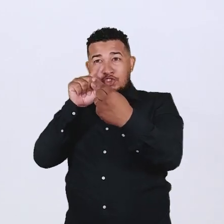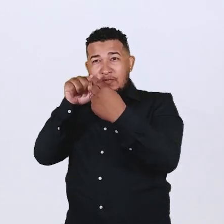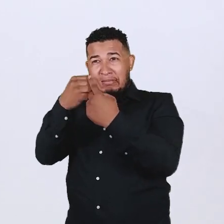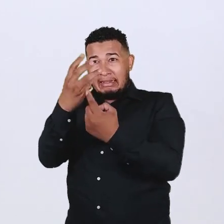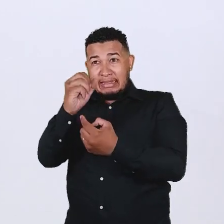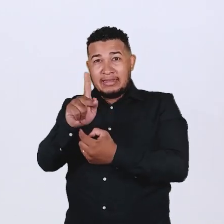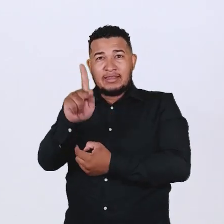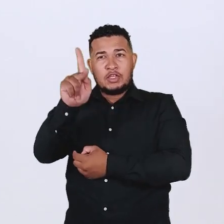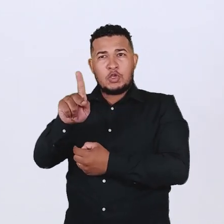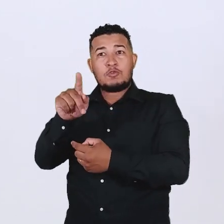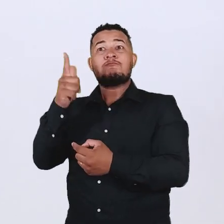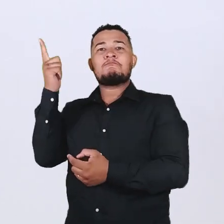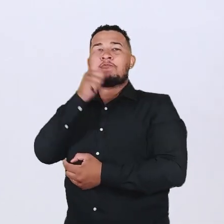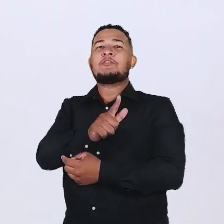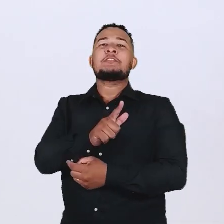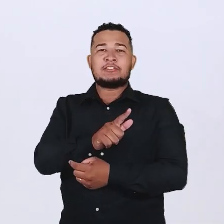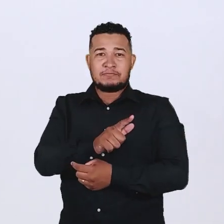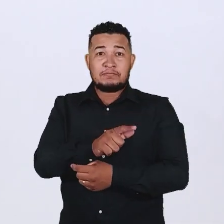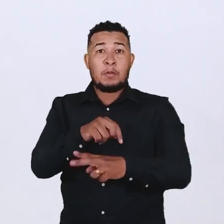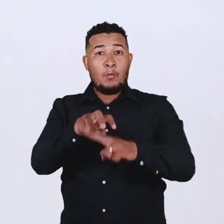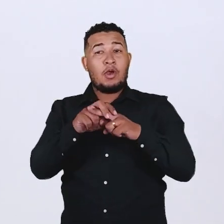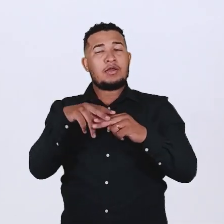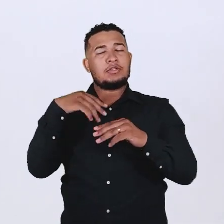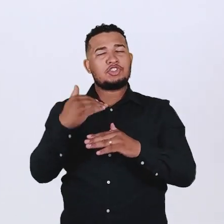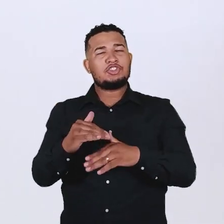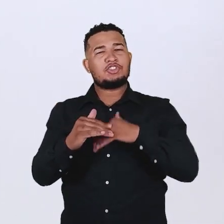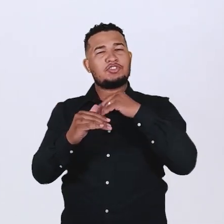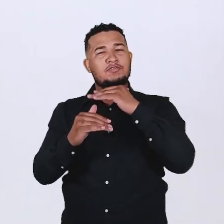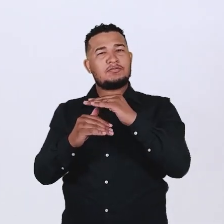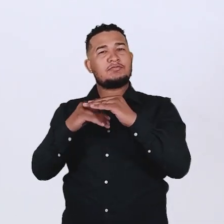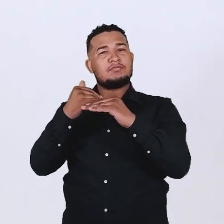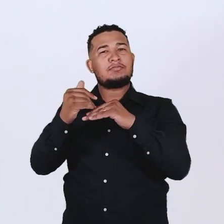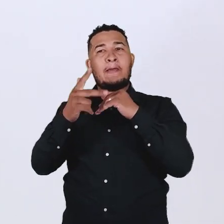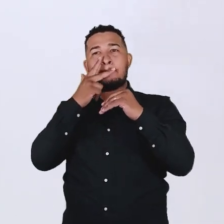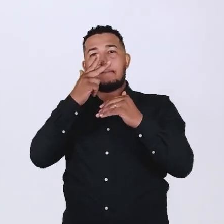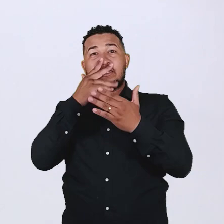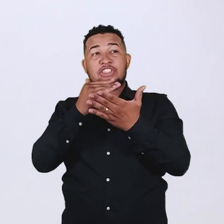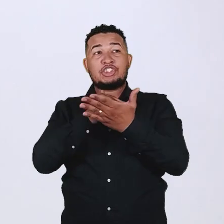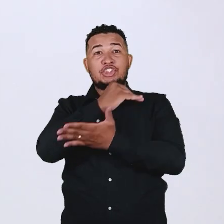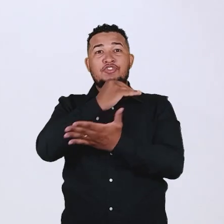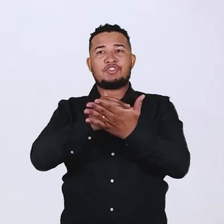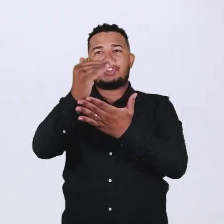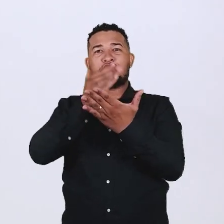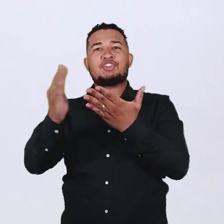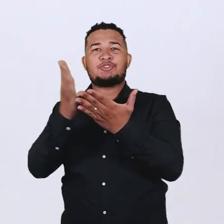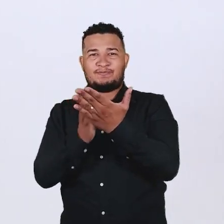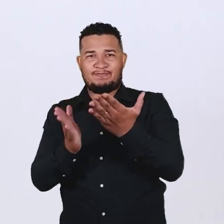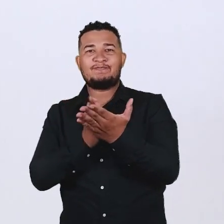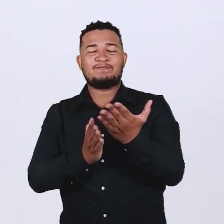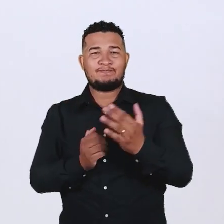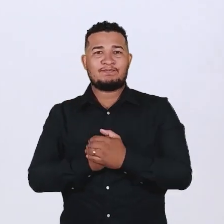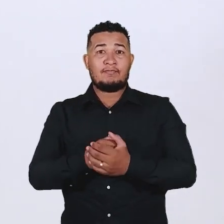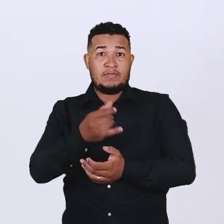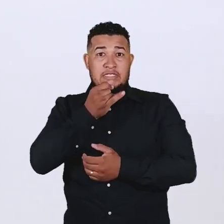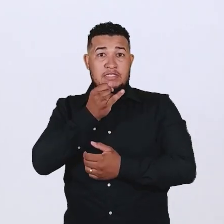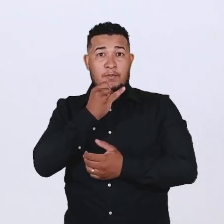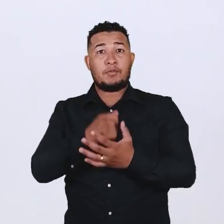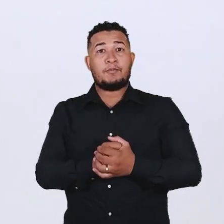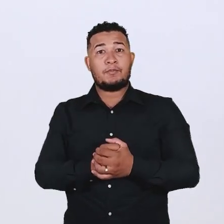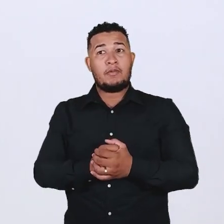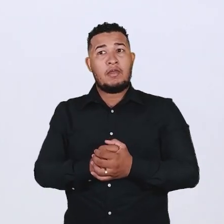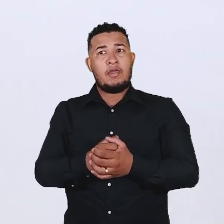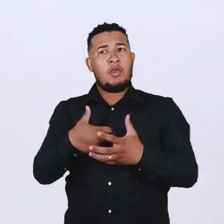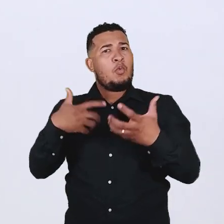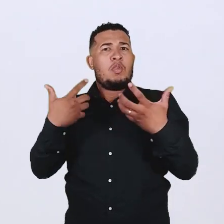meta mais ampla que você vai ter. Então dessa forma você consegue desmembrar, fracionar isso daí. Então,